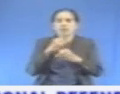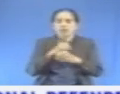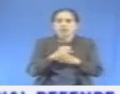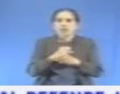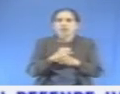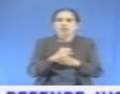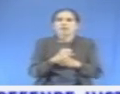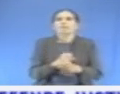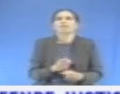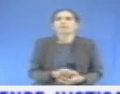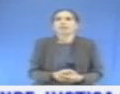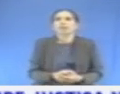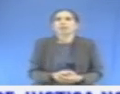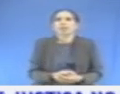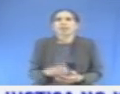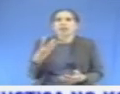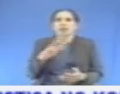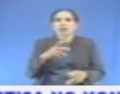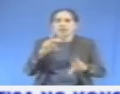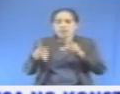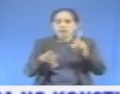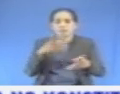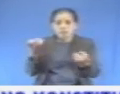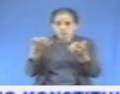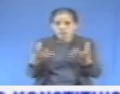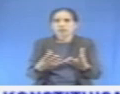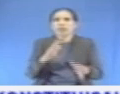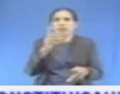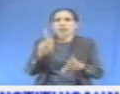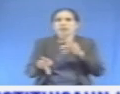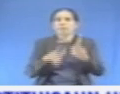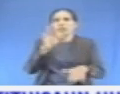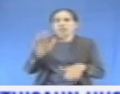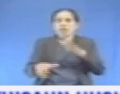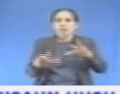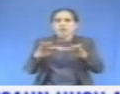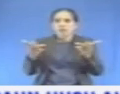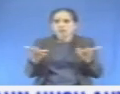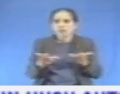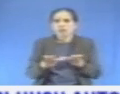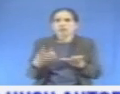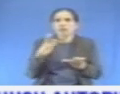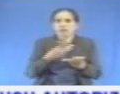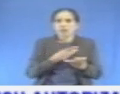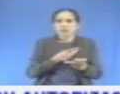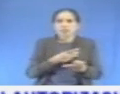manifestação. Manifestação né? É uma marcha, é uma lau, para fato nebe, a gente tem que traçar muito